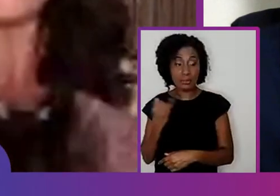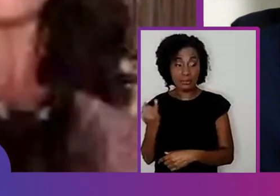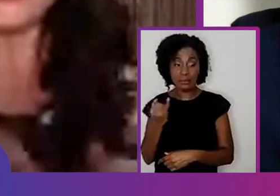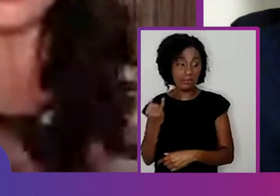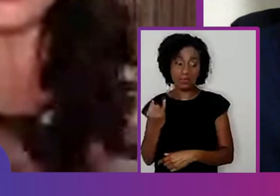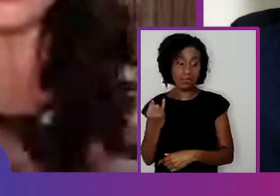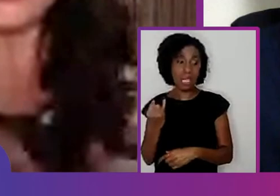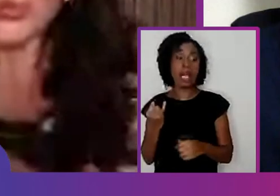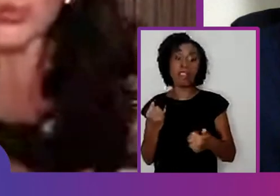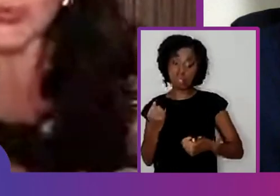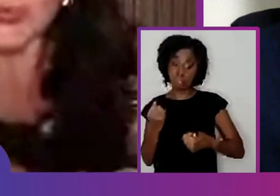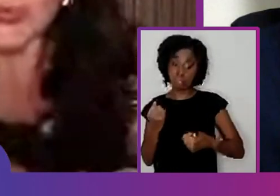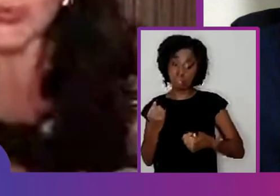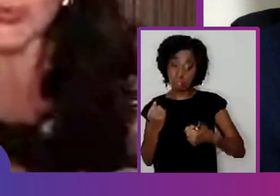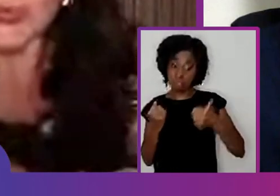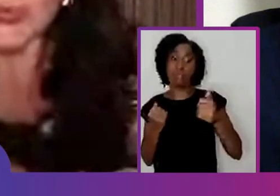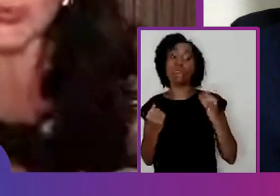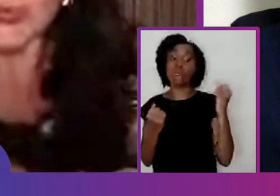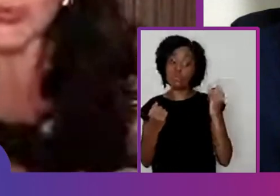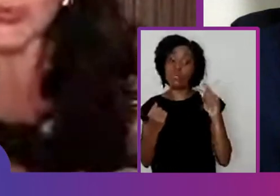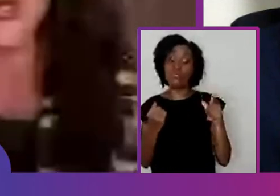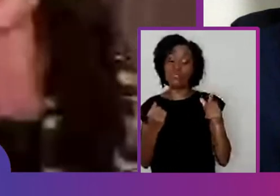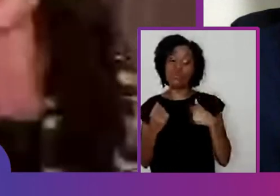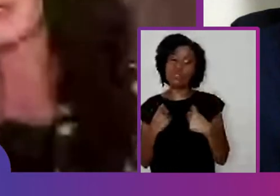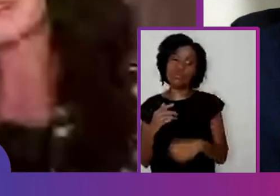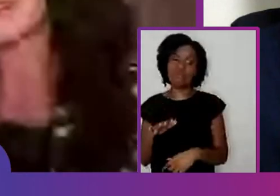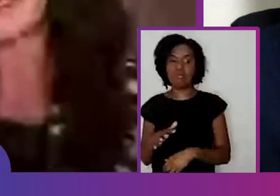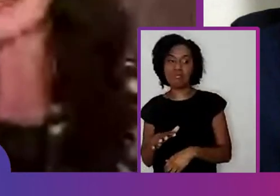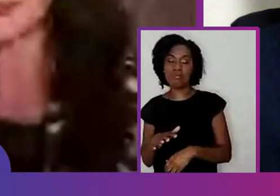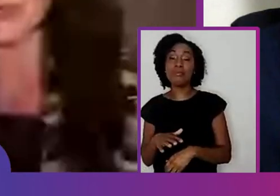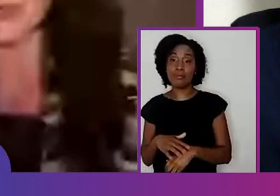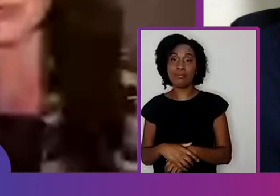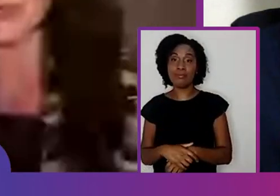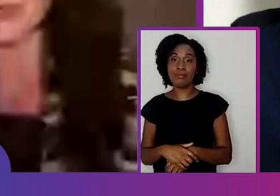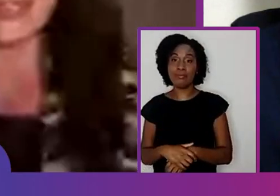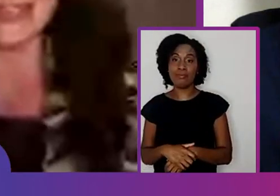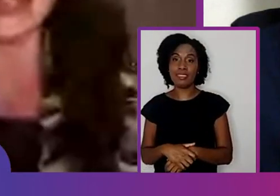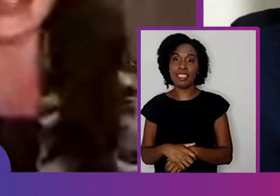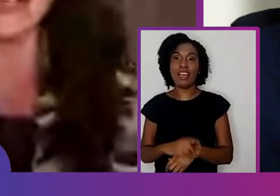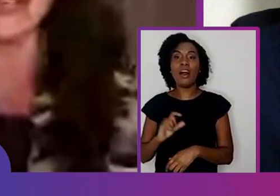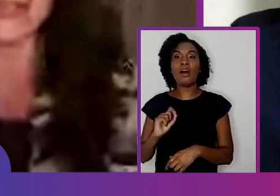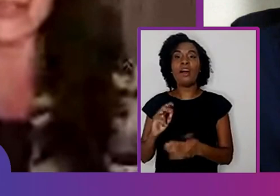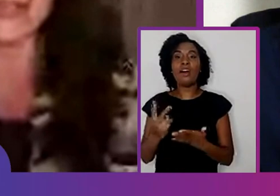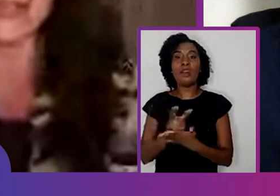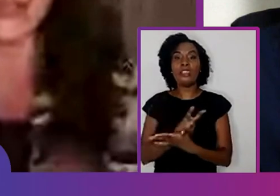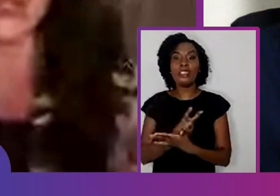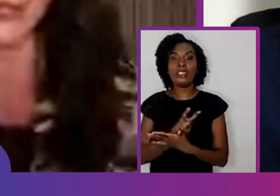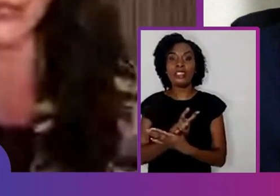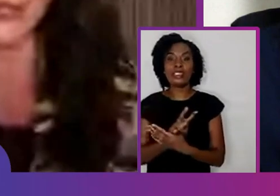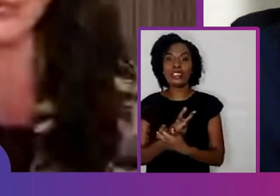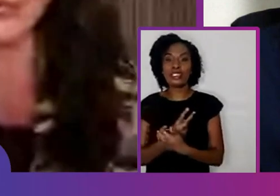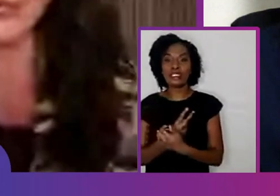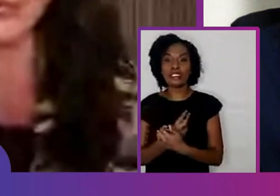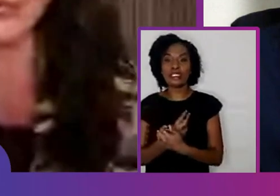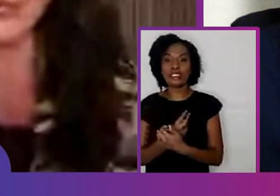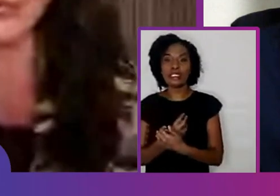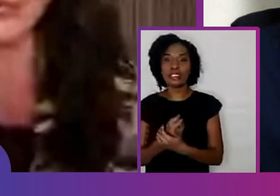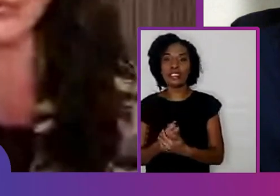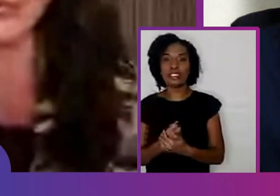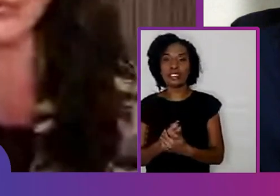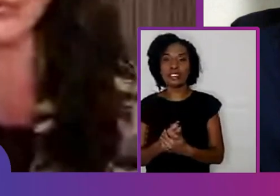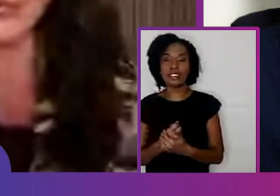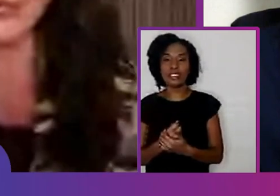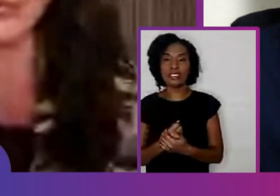ser um produto improvisável, com todas aquelas orelhas incríveis, esses produtos,